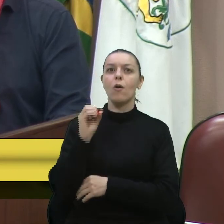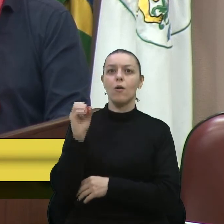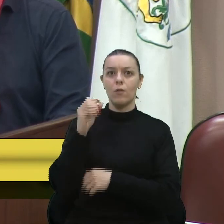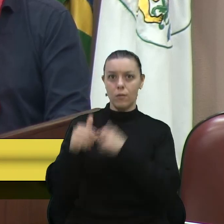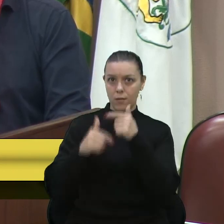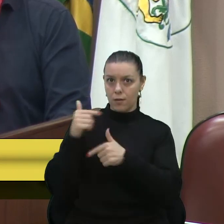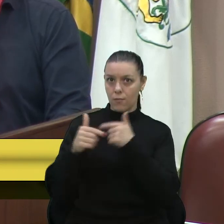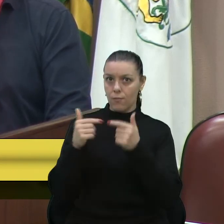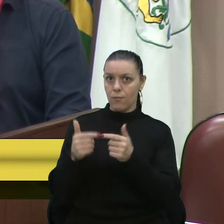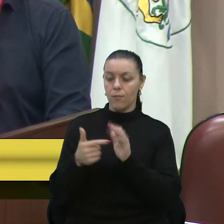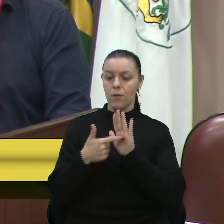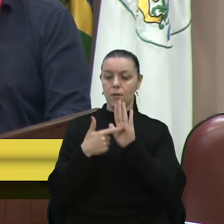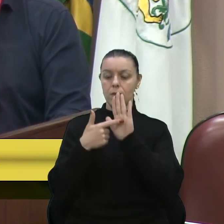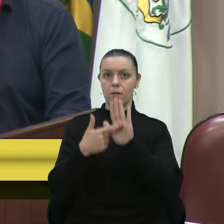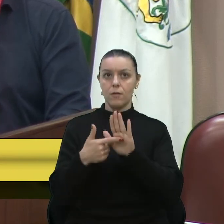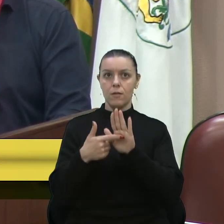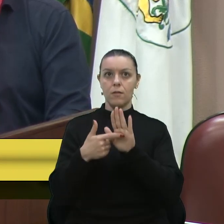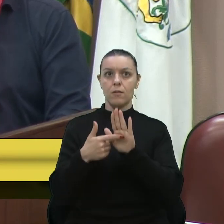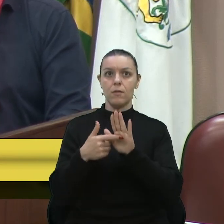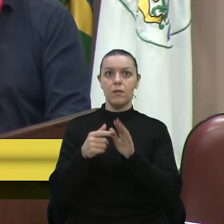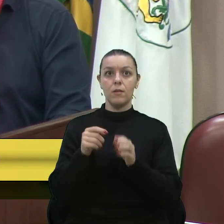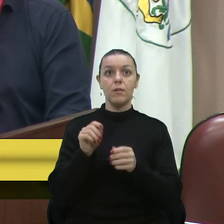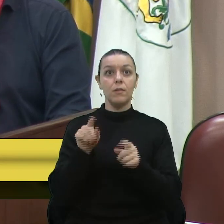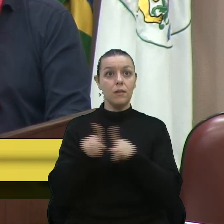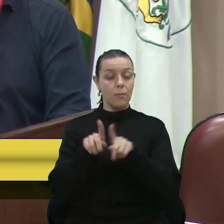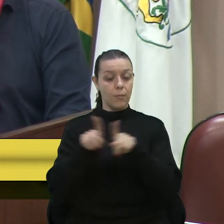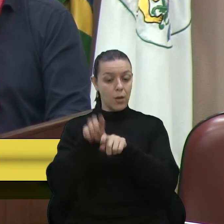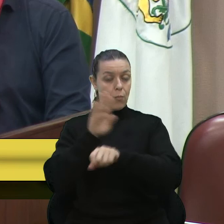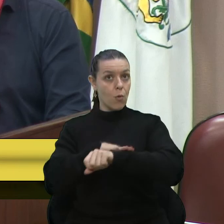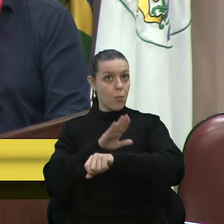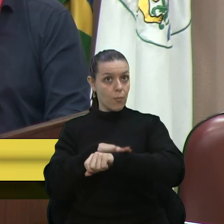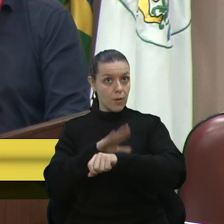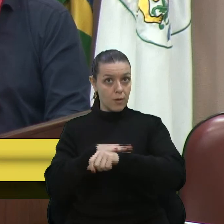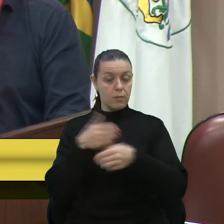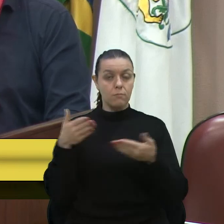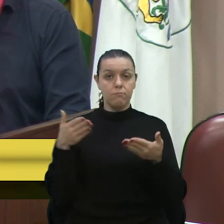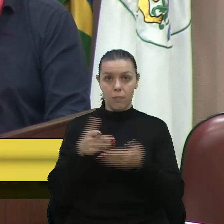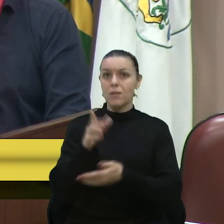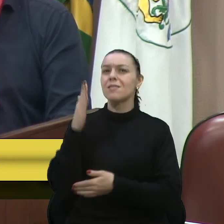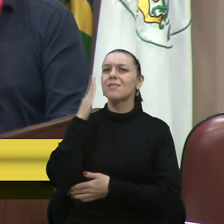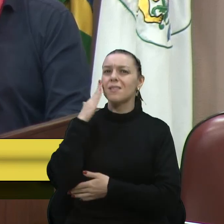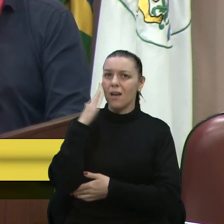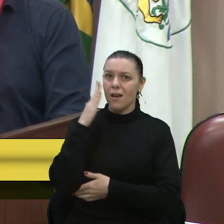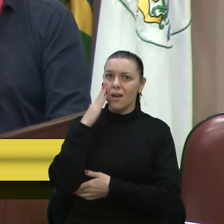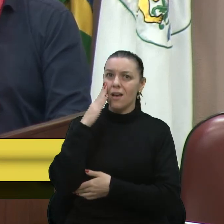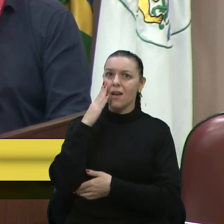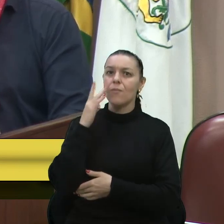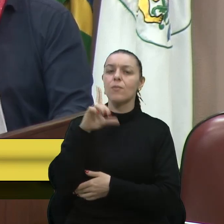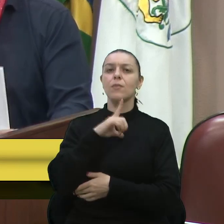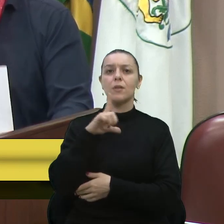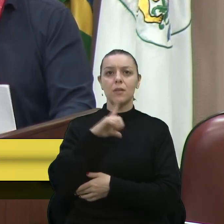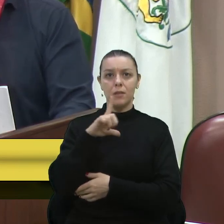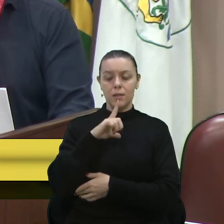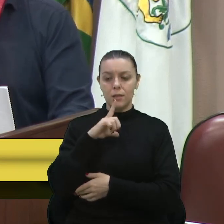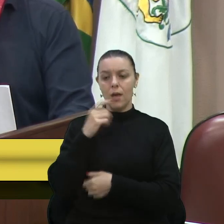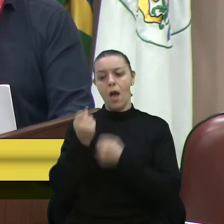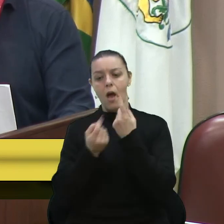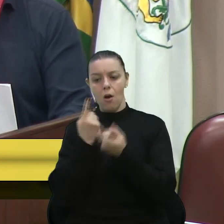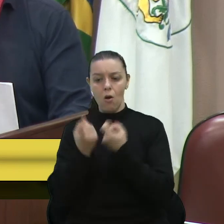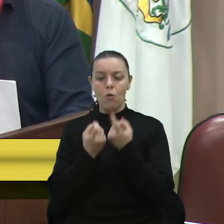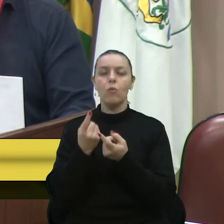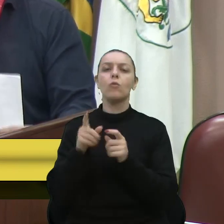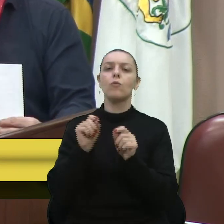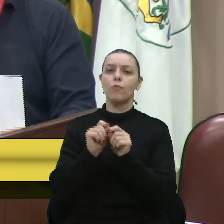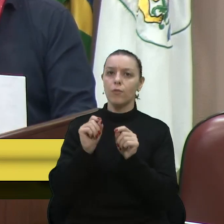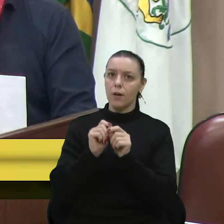à comunidade e também, naquele momento, os guardas municipais que lá estavam. A gente sabe que tem alguns, né, que fazem